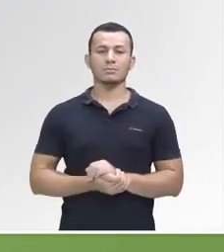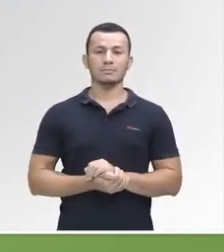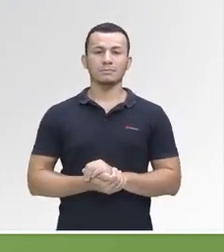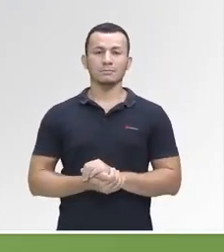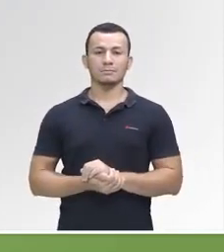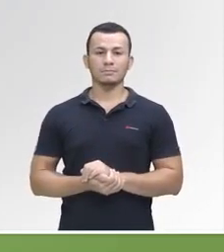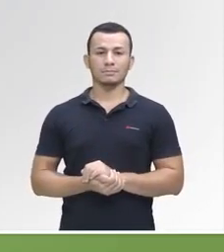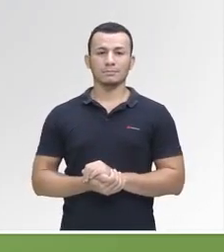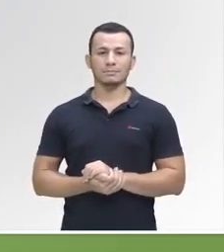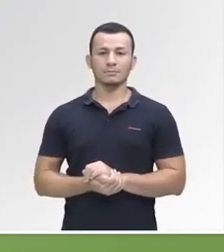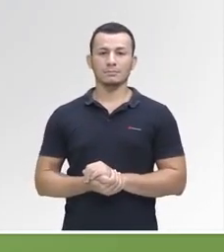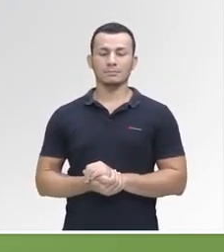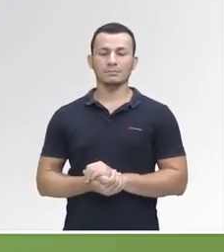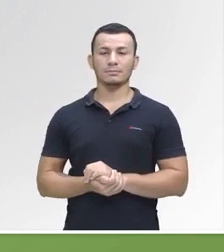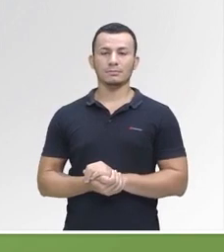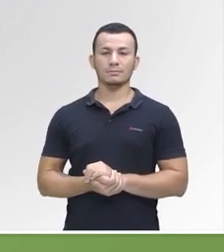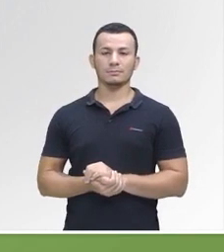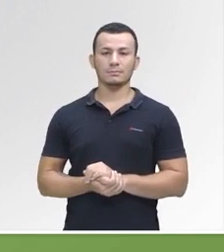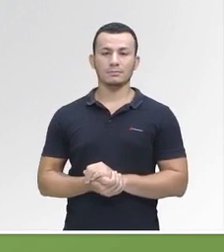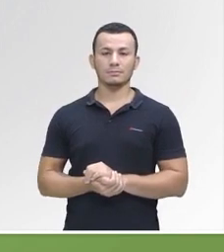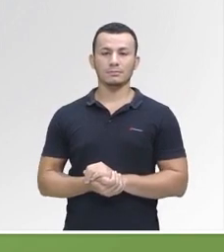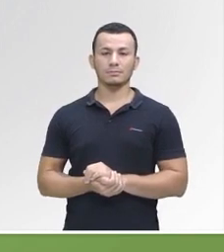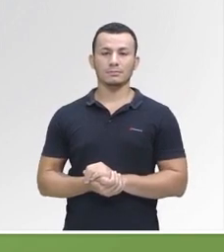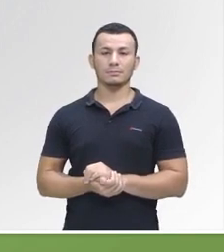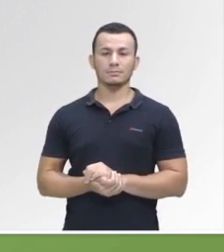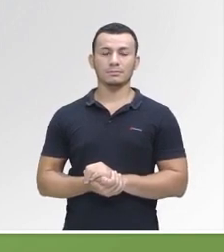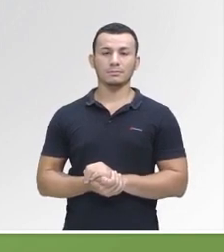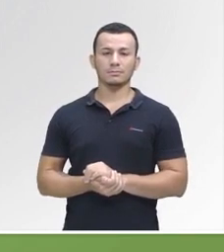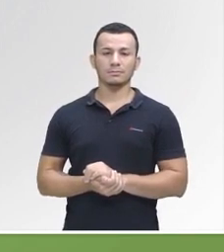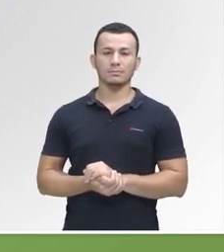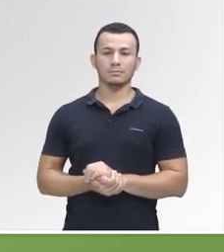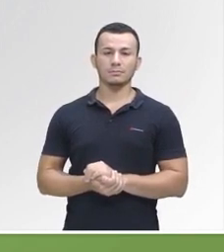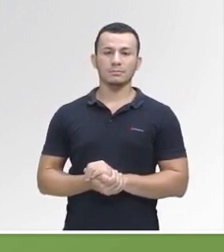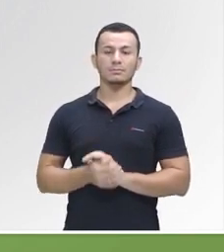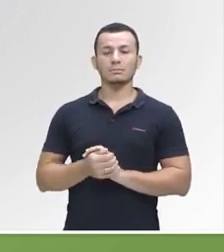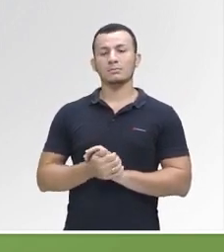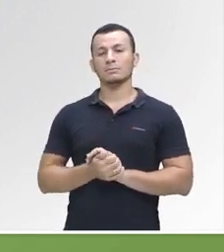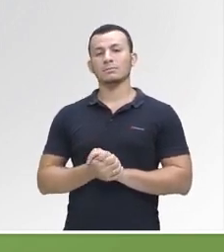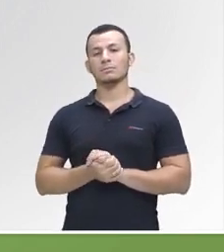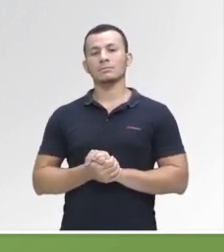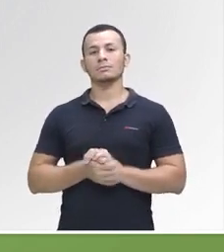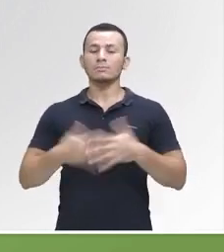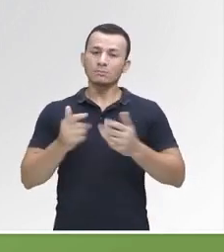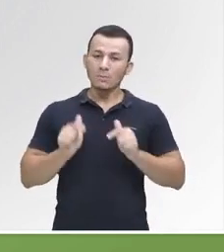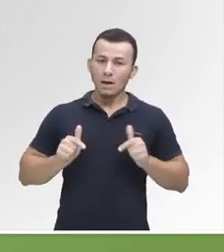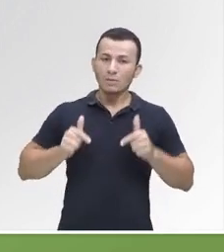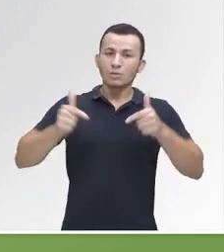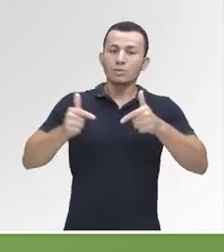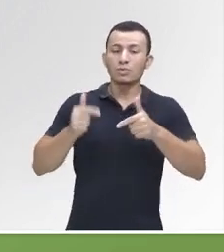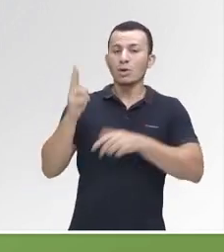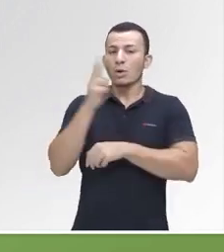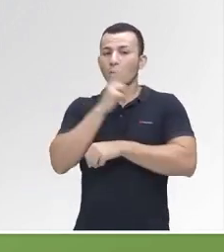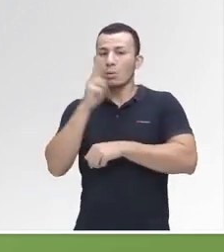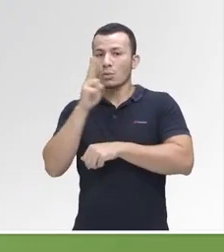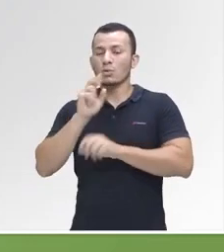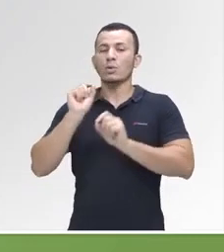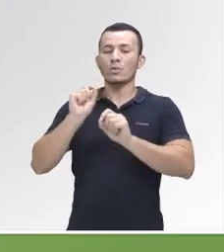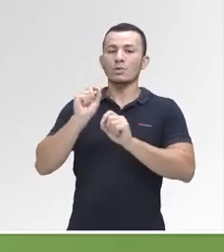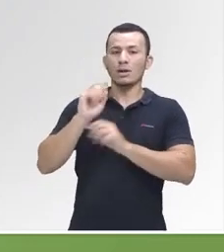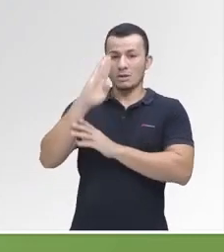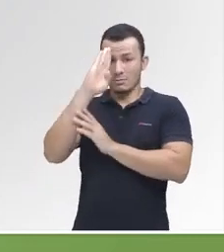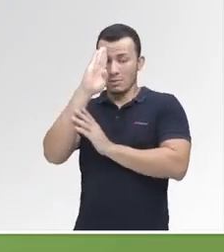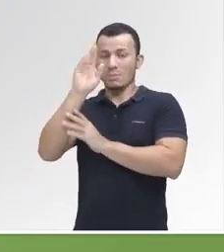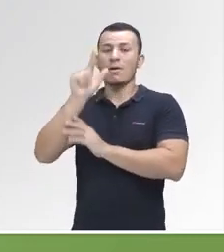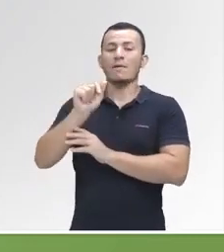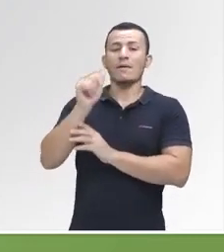Muito bem. A primeira atitude em caso de emergência é chamar o socorro